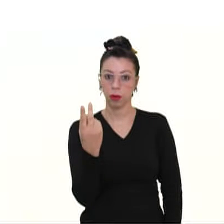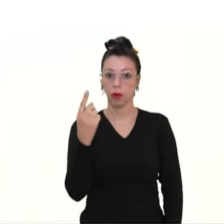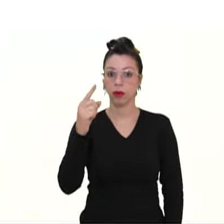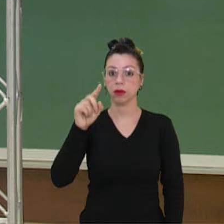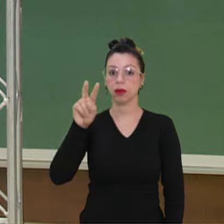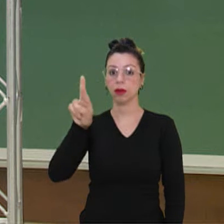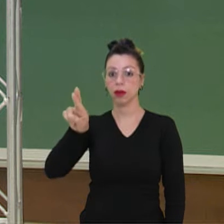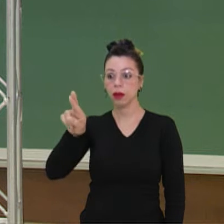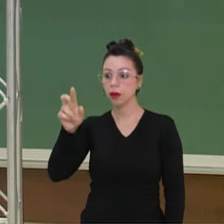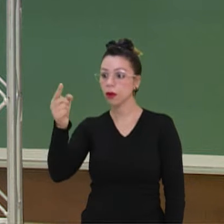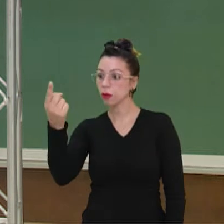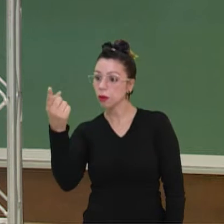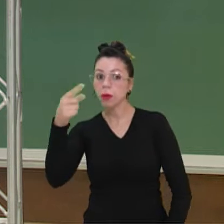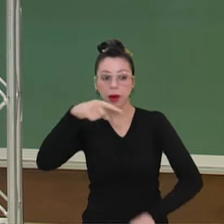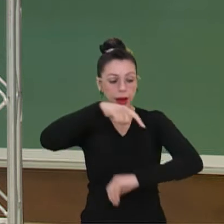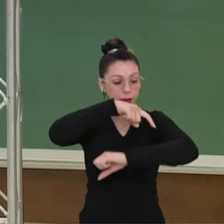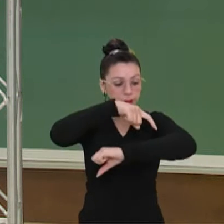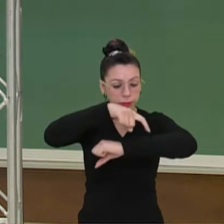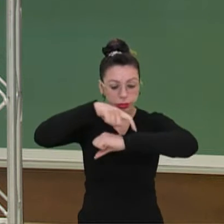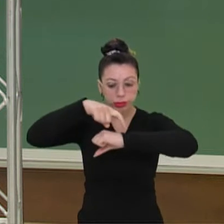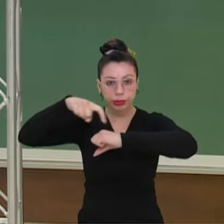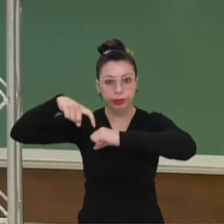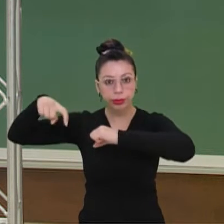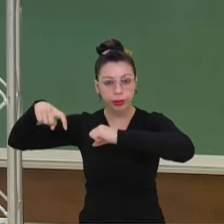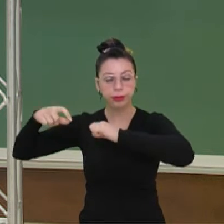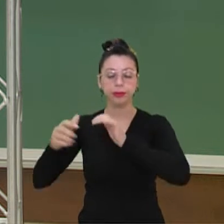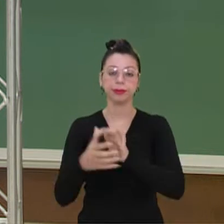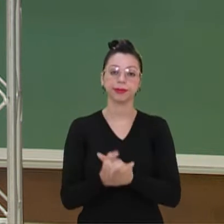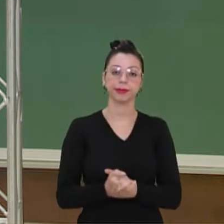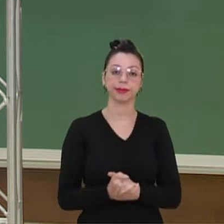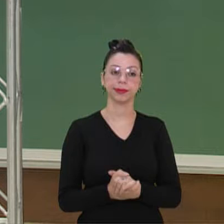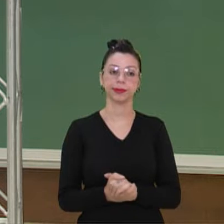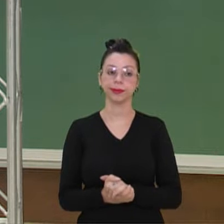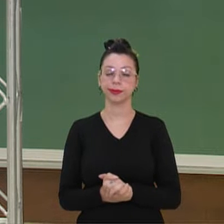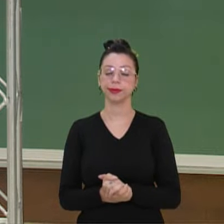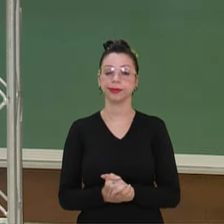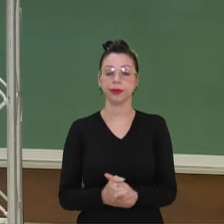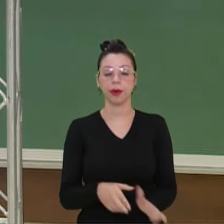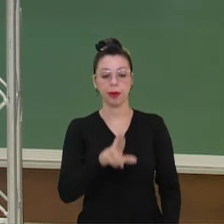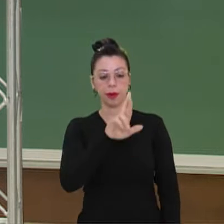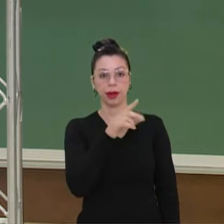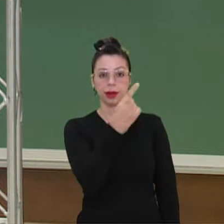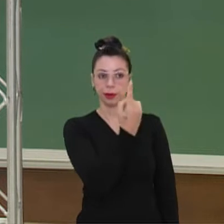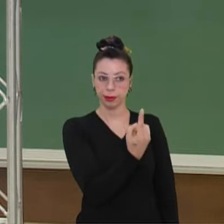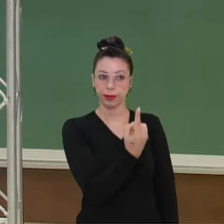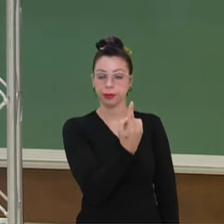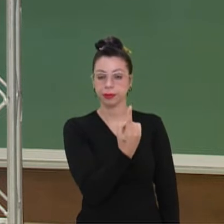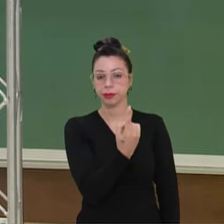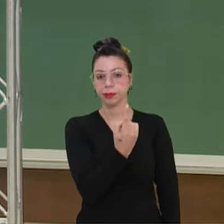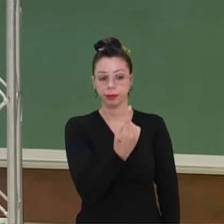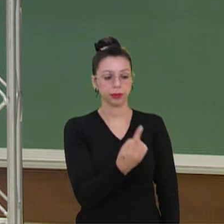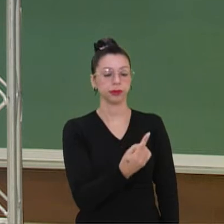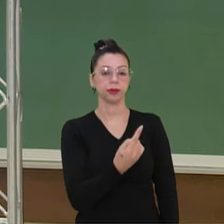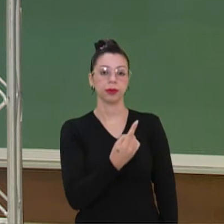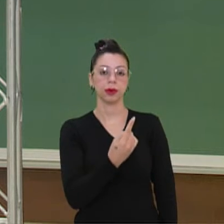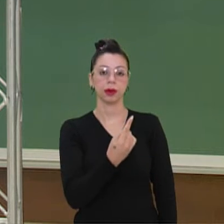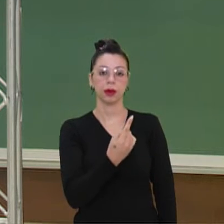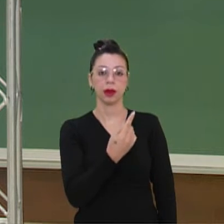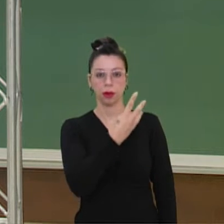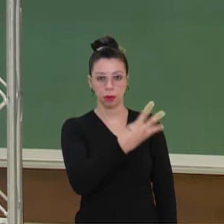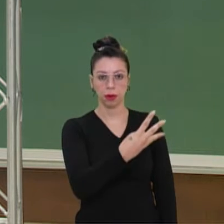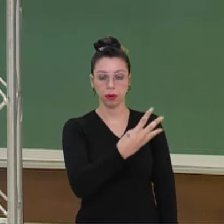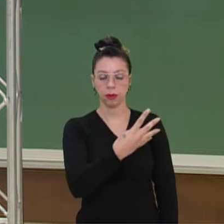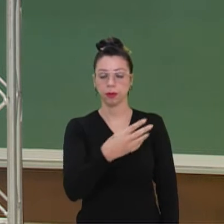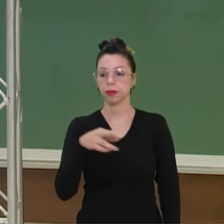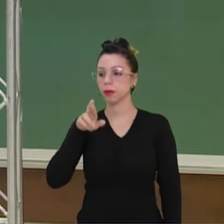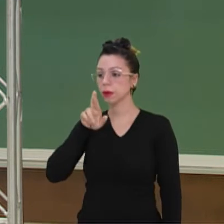nome? Richter. No exemplo, tá? Então, o que nós temos? Que o R1, ok, é igual a 4. Que o